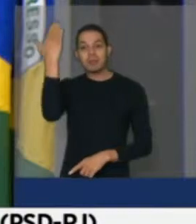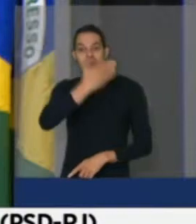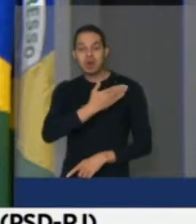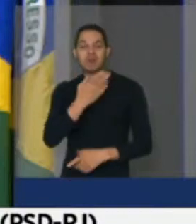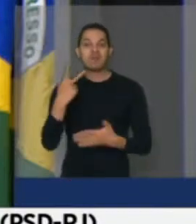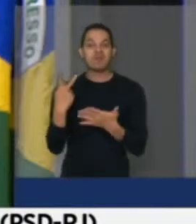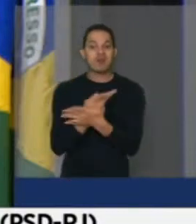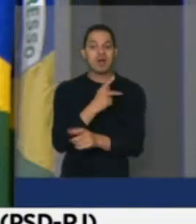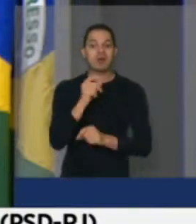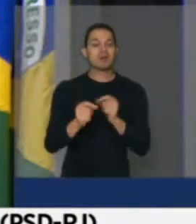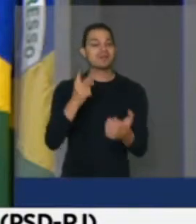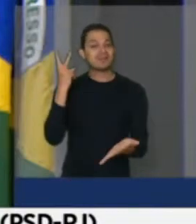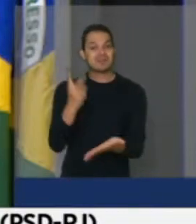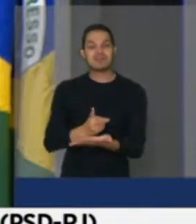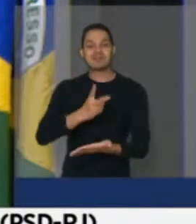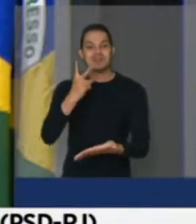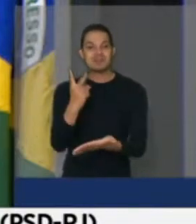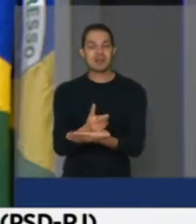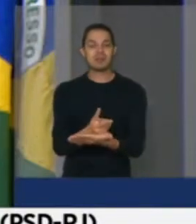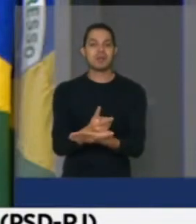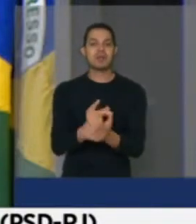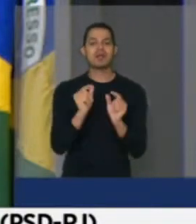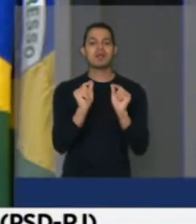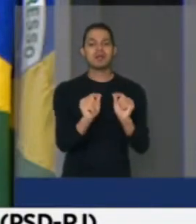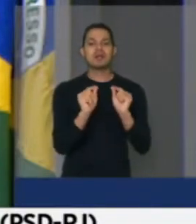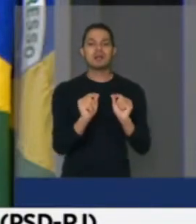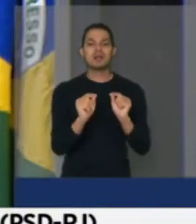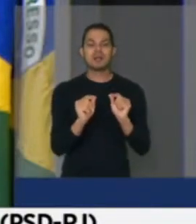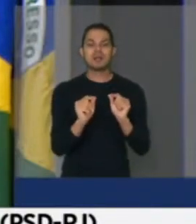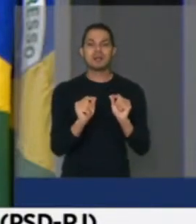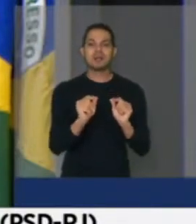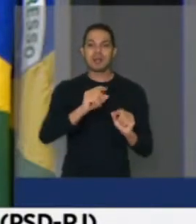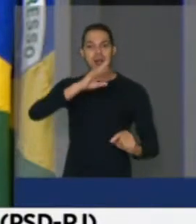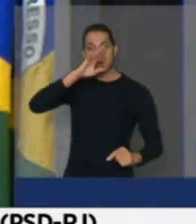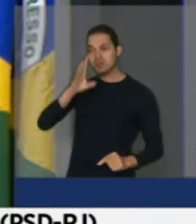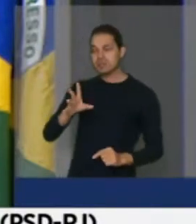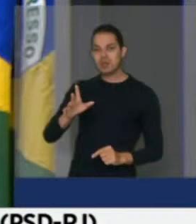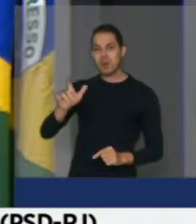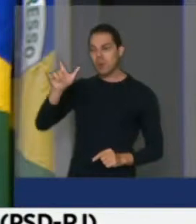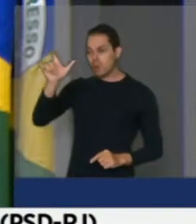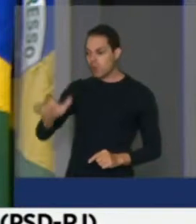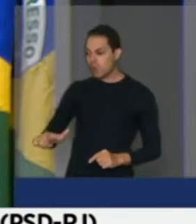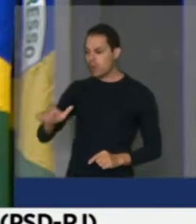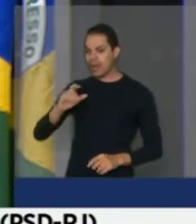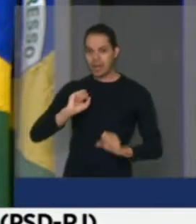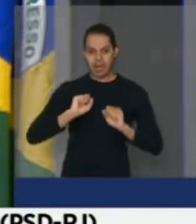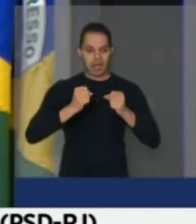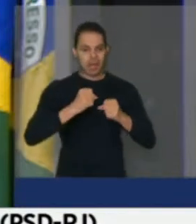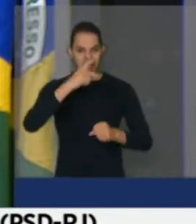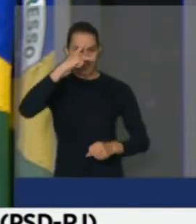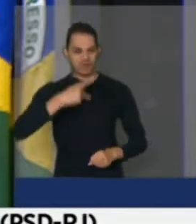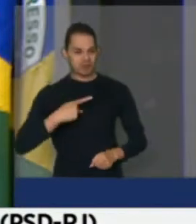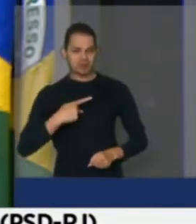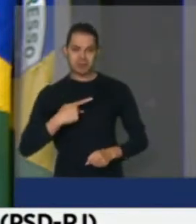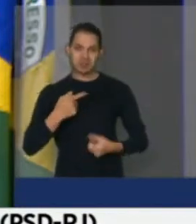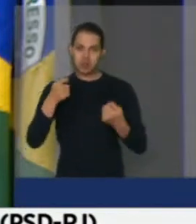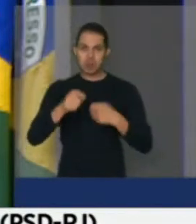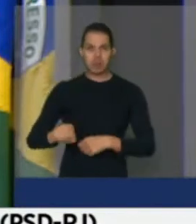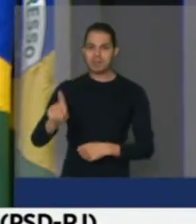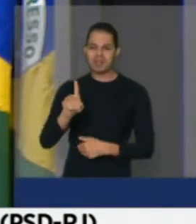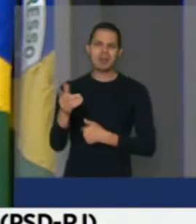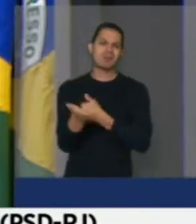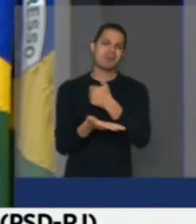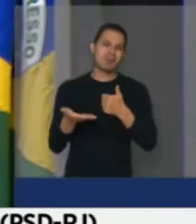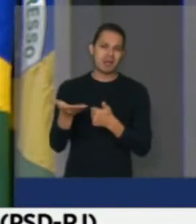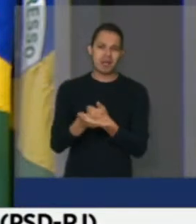é sempre, sempre a acusação. Sempre. Isso é básico. É